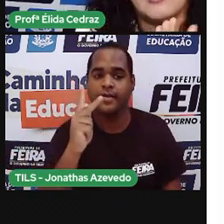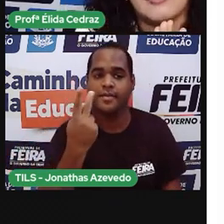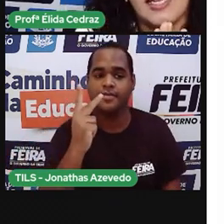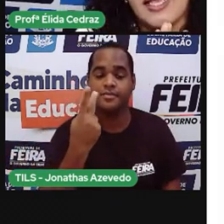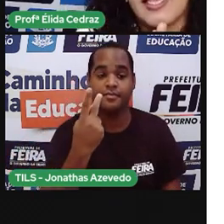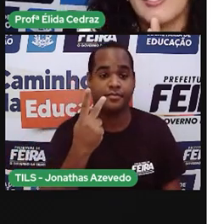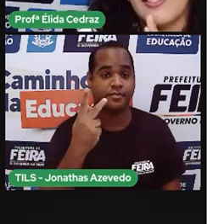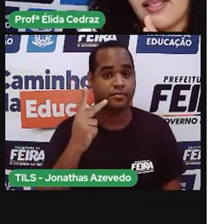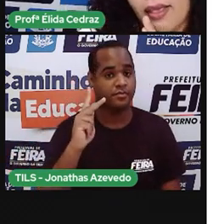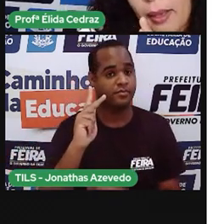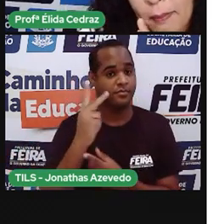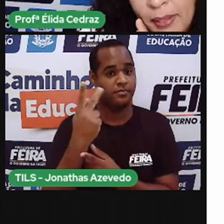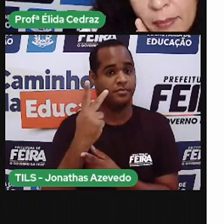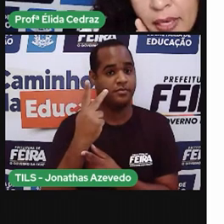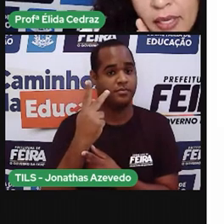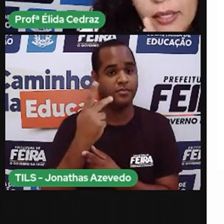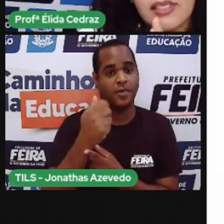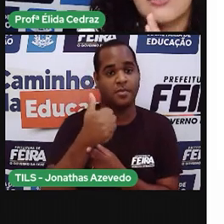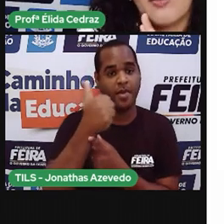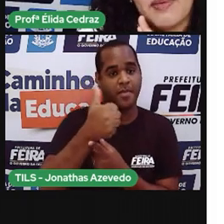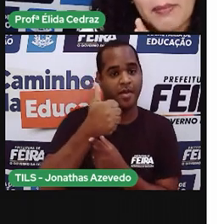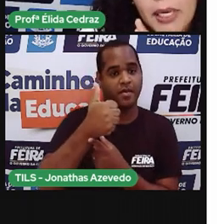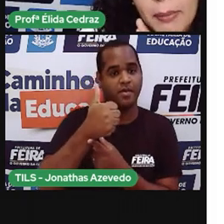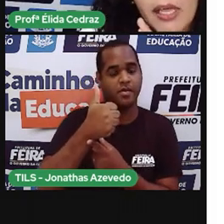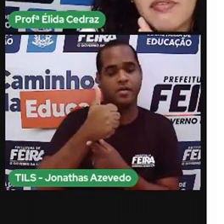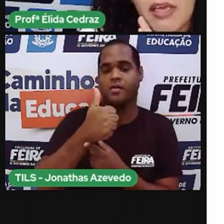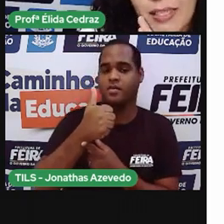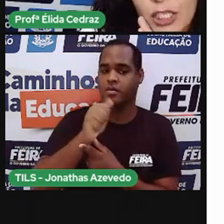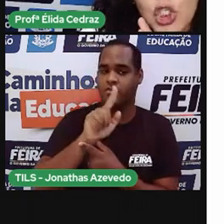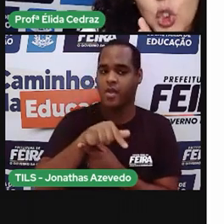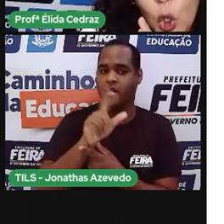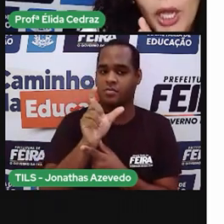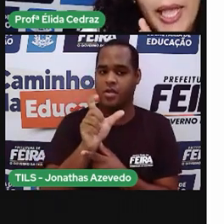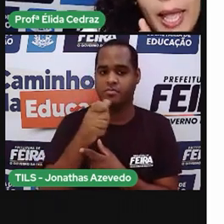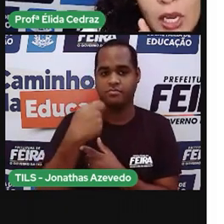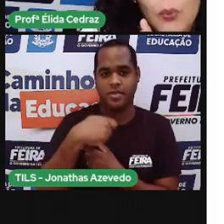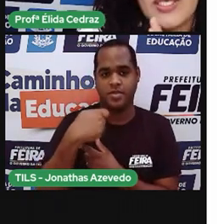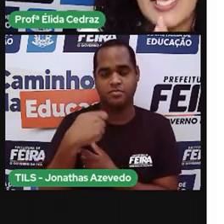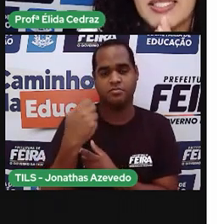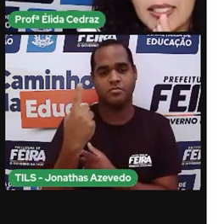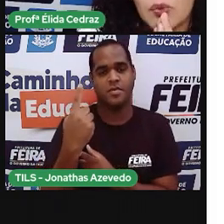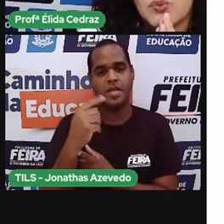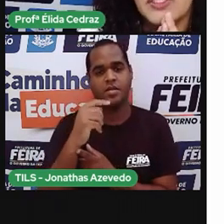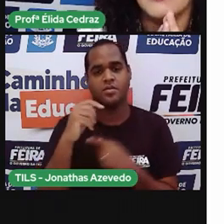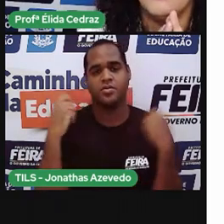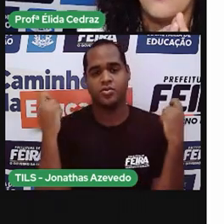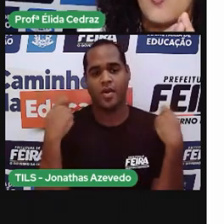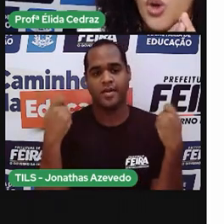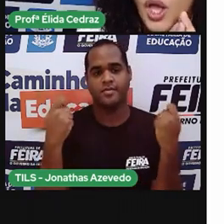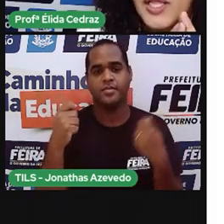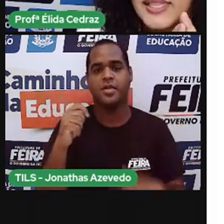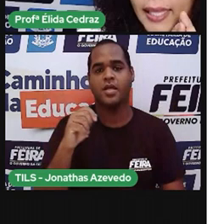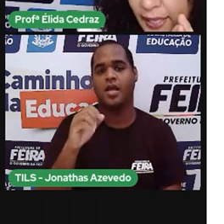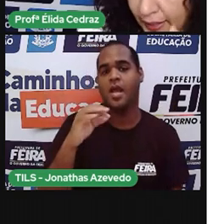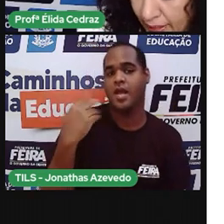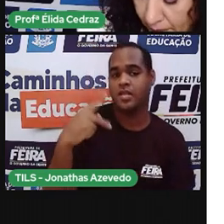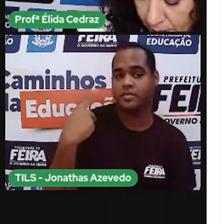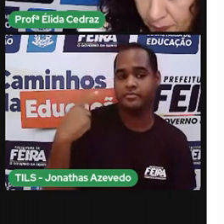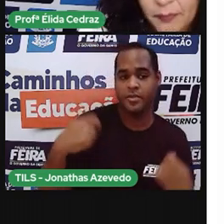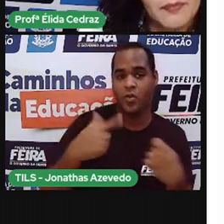a letra H é a primeira Então a primeira palavrinha vai ter chocalho e a segunda